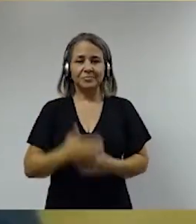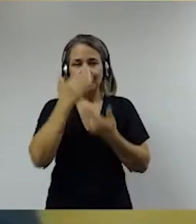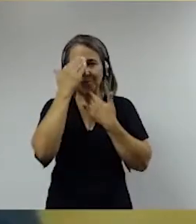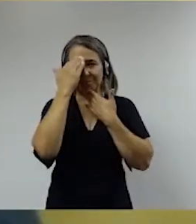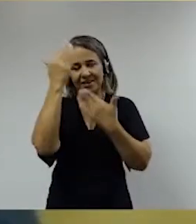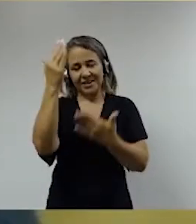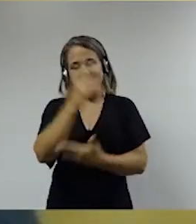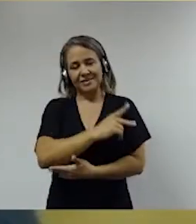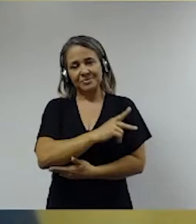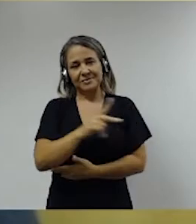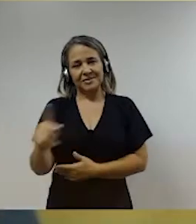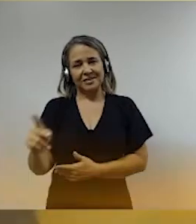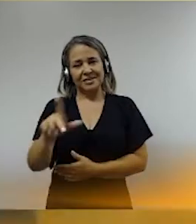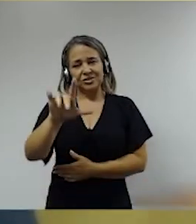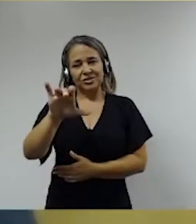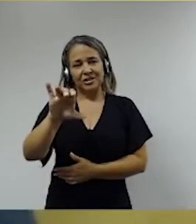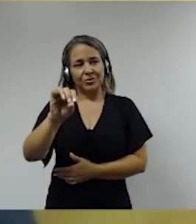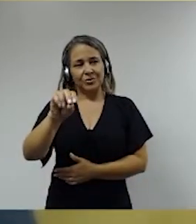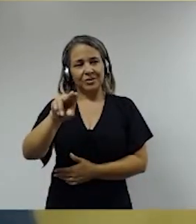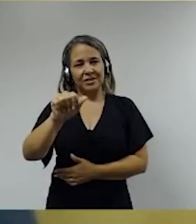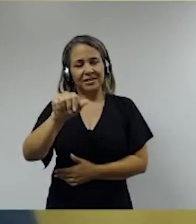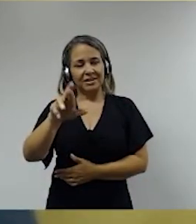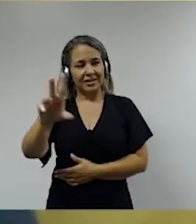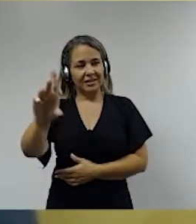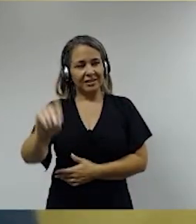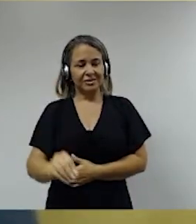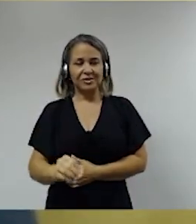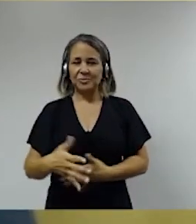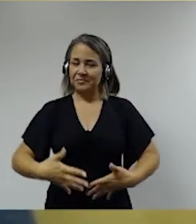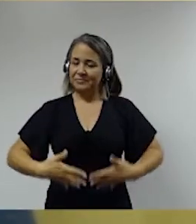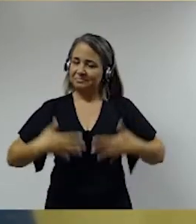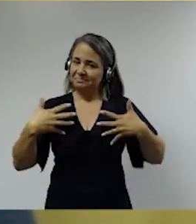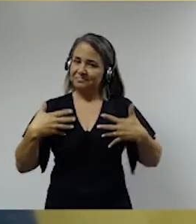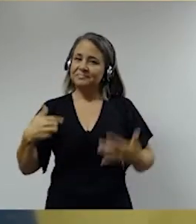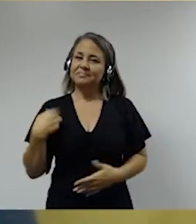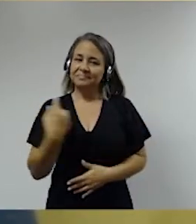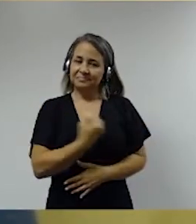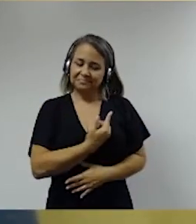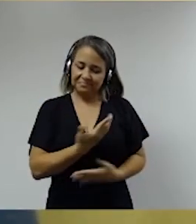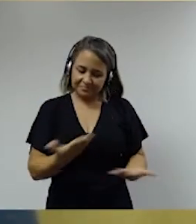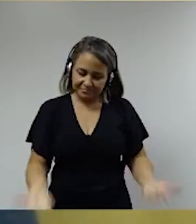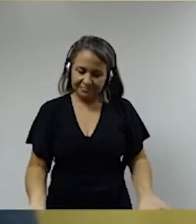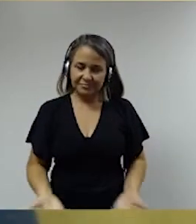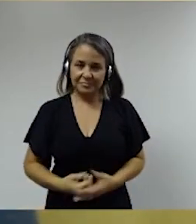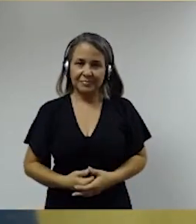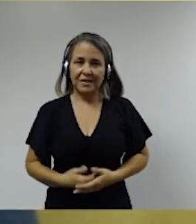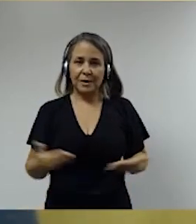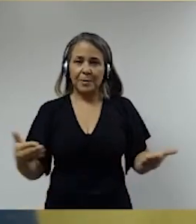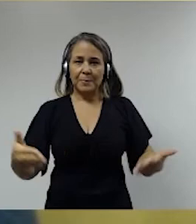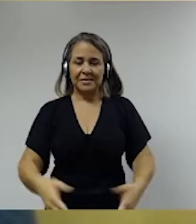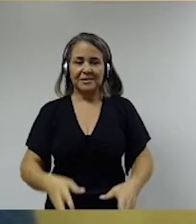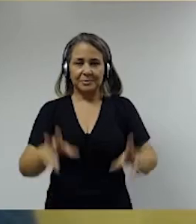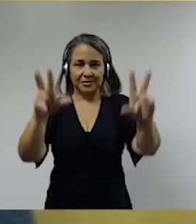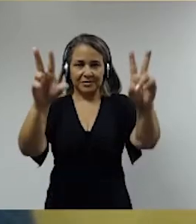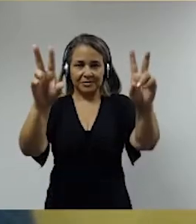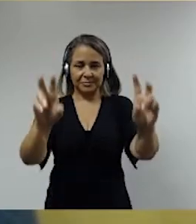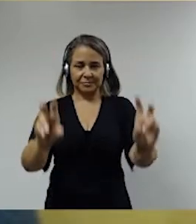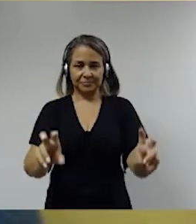Obrigada, presidente Leonardo. É uma satisfação enorme para mim participar desse